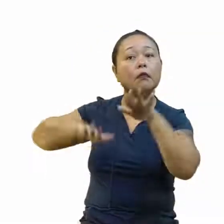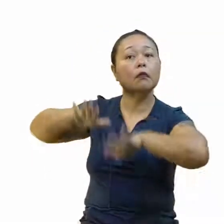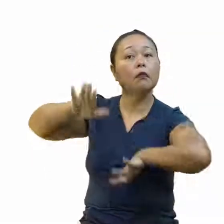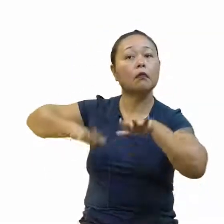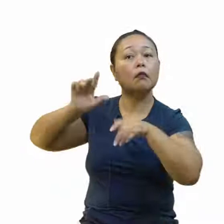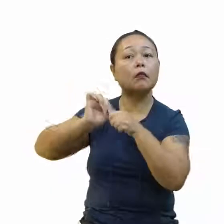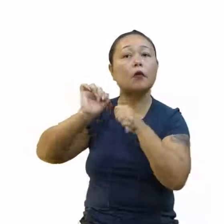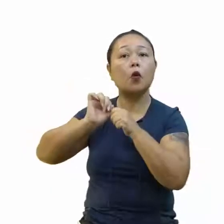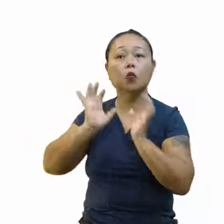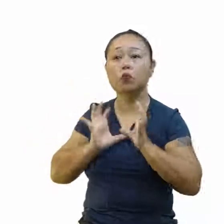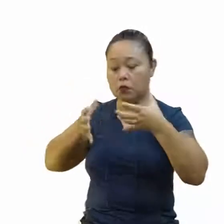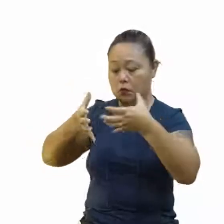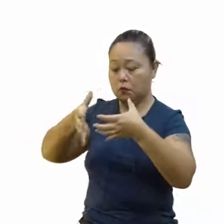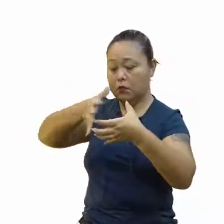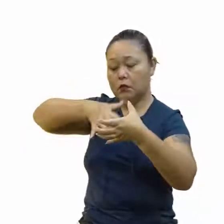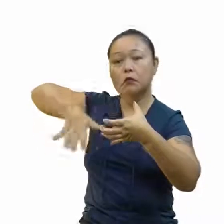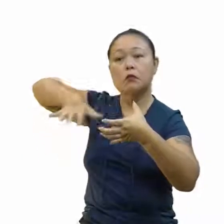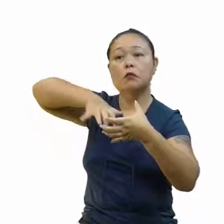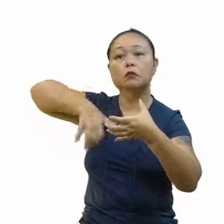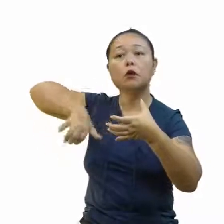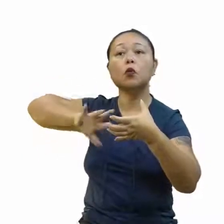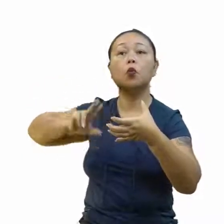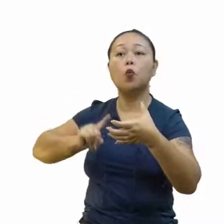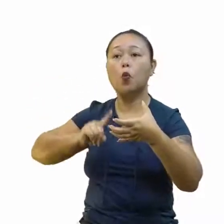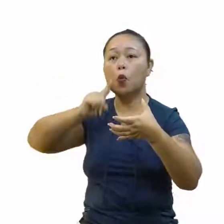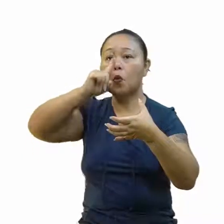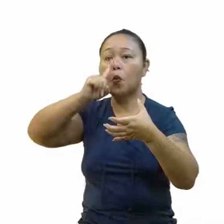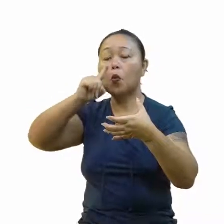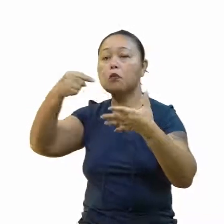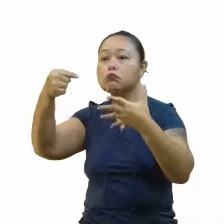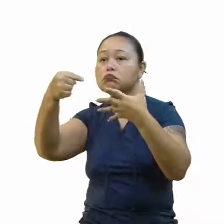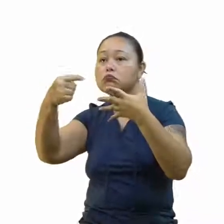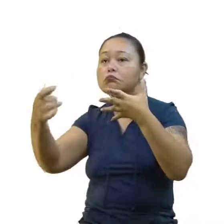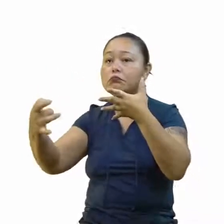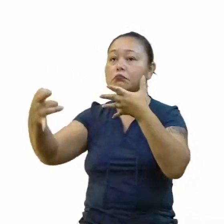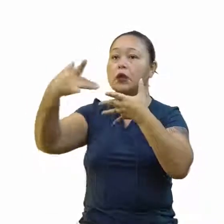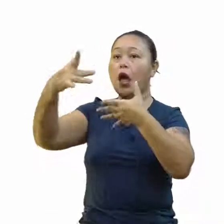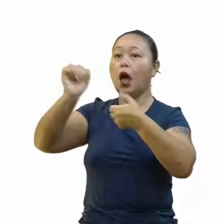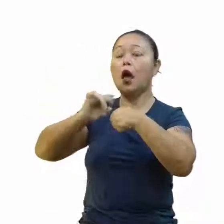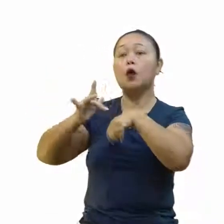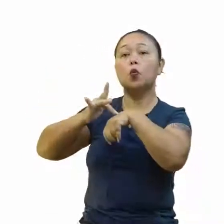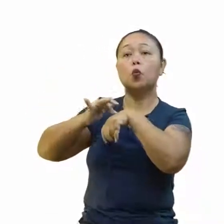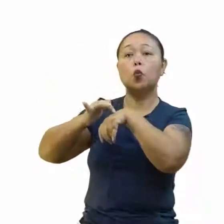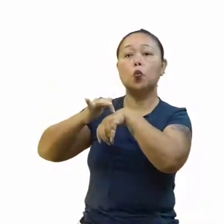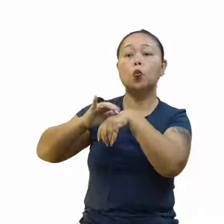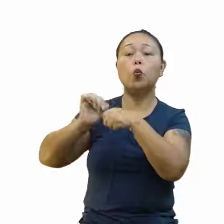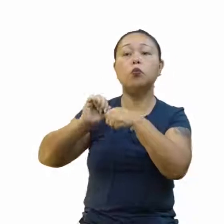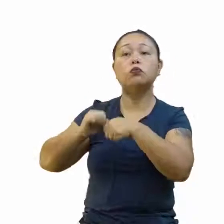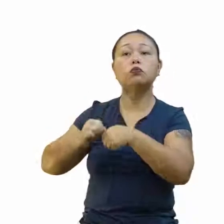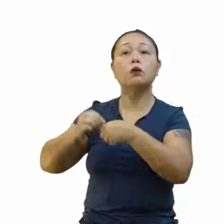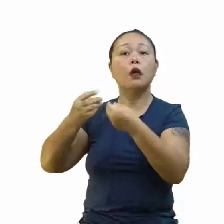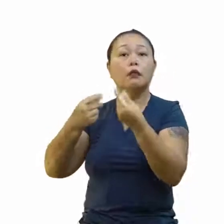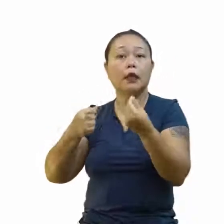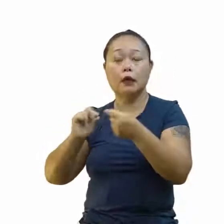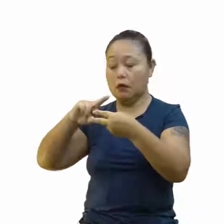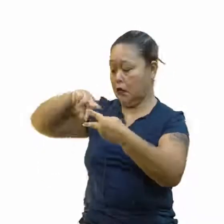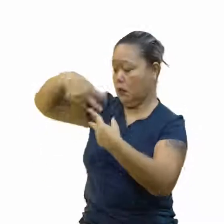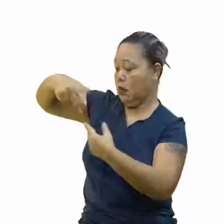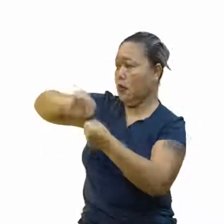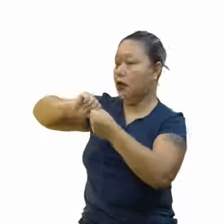dos conjuntos de fatores de risco para as doenças crônicas. Então, a gente tem genética